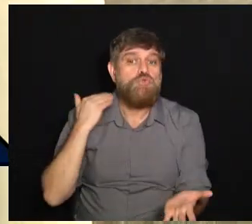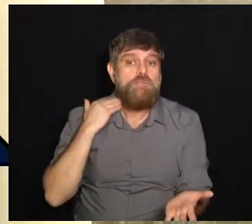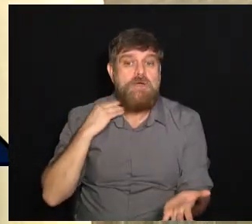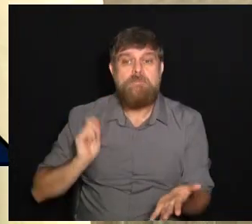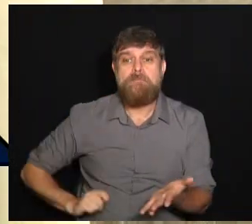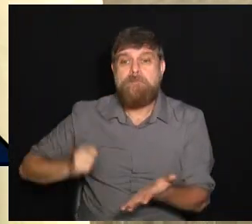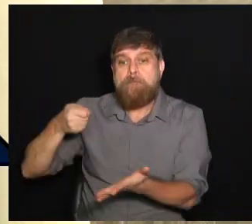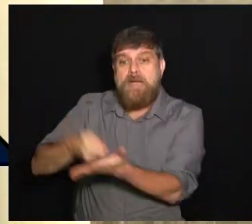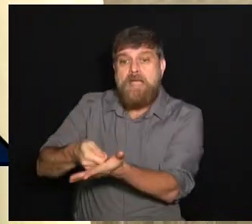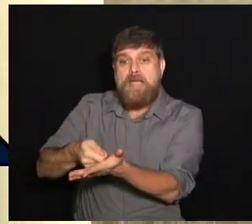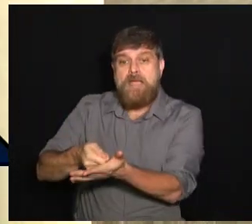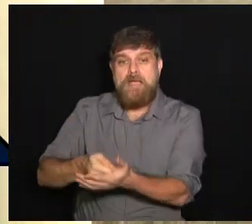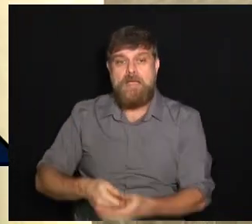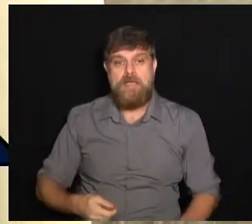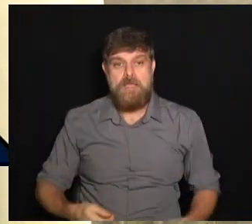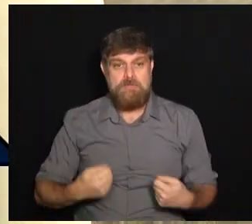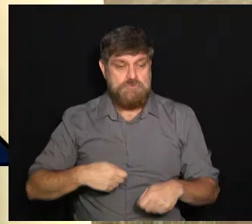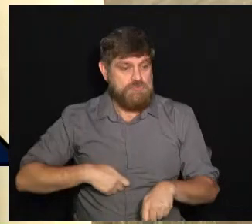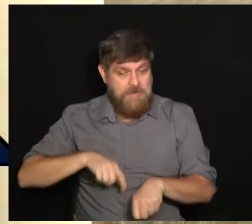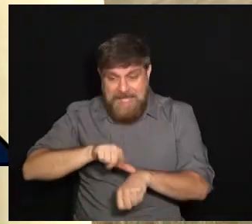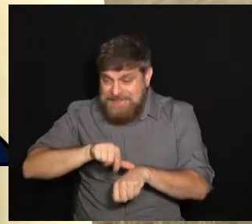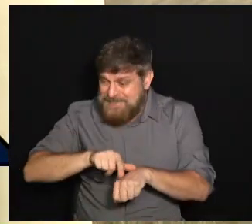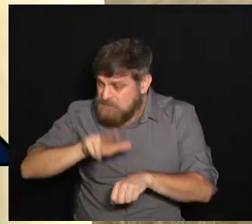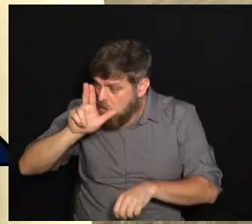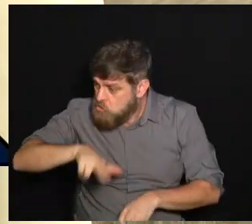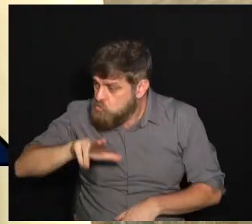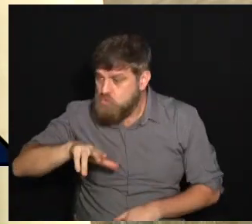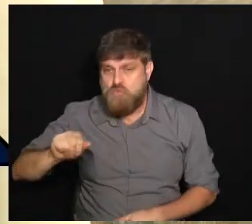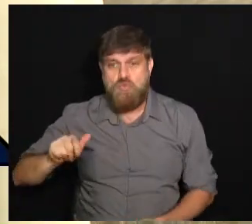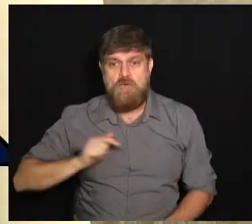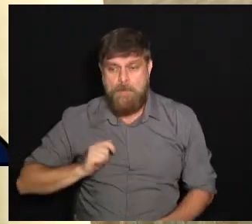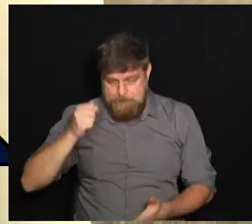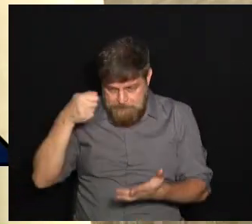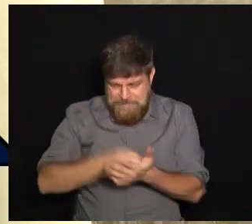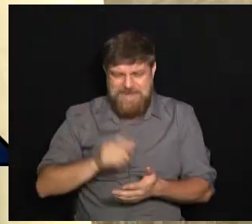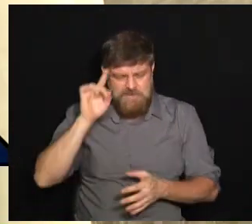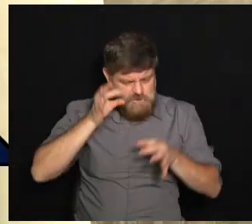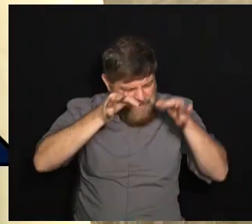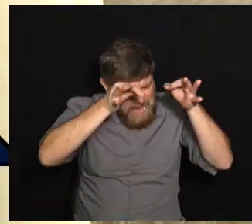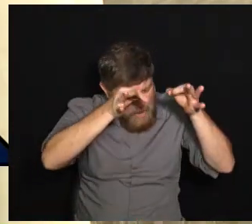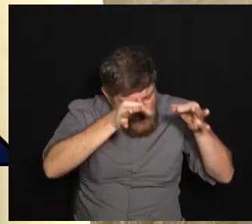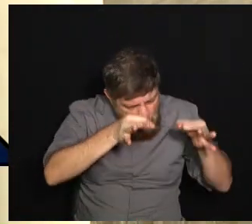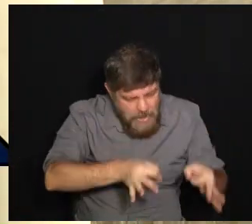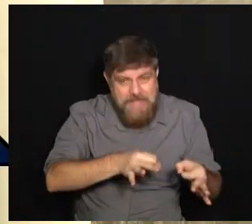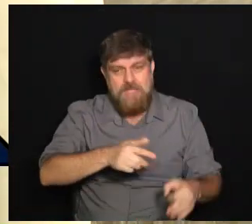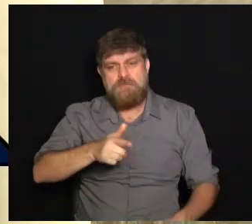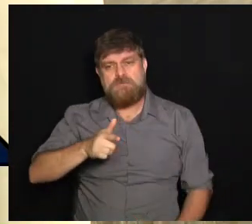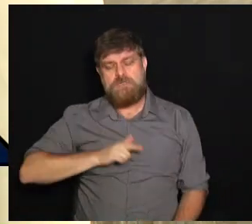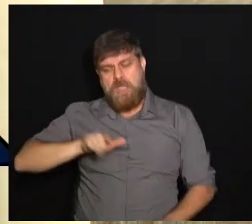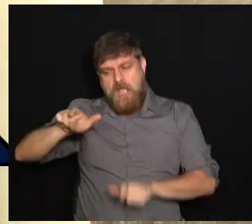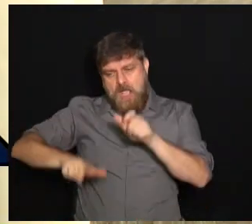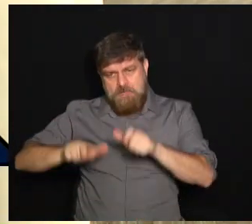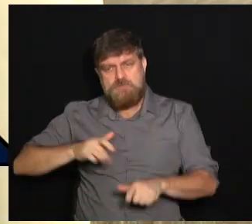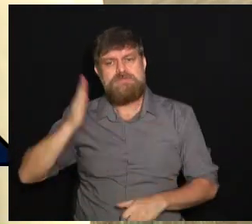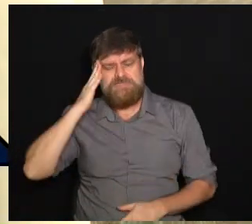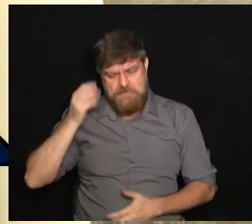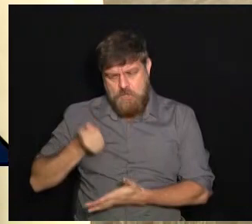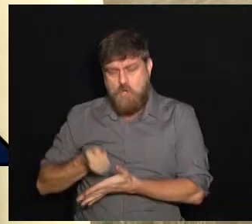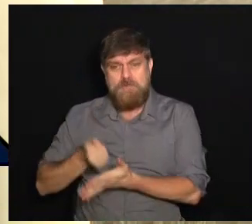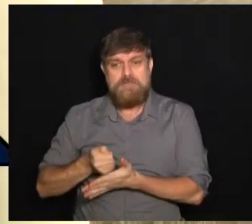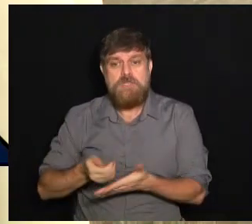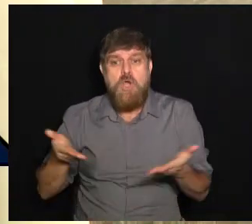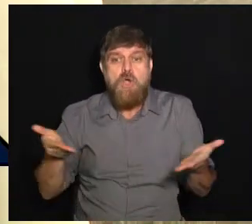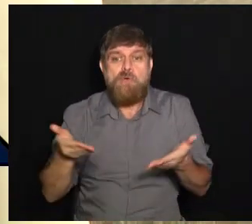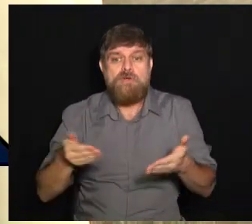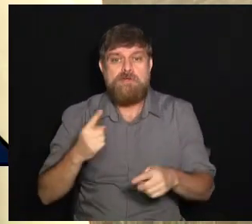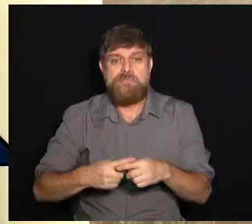quando o cidadão tem aí, nunca atrasou os seus pagamentos, as suas obrigações, né? E hoje,